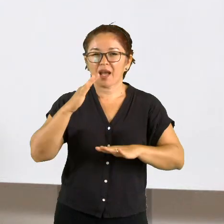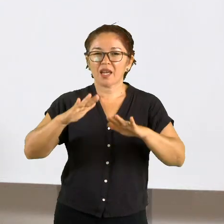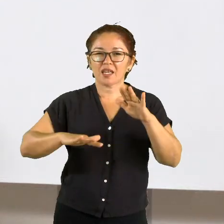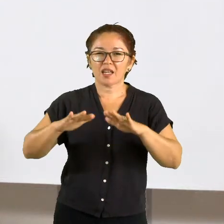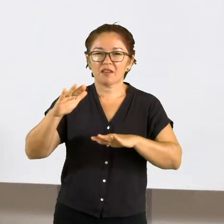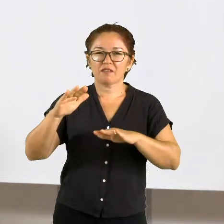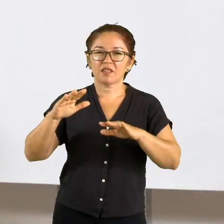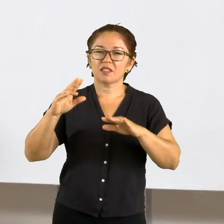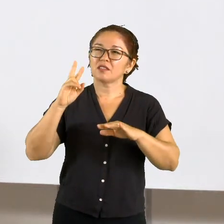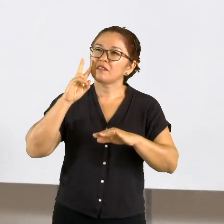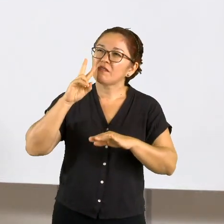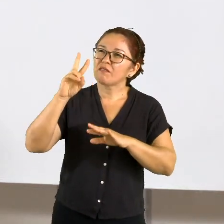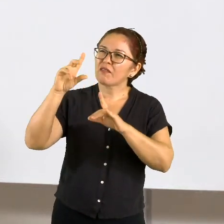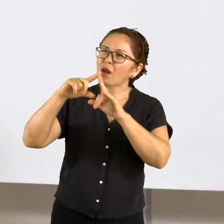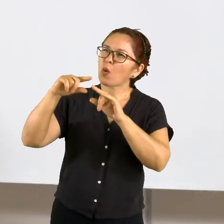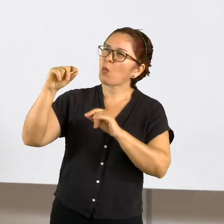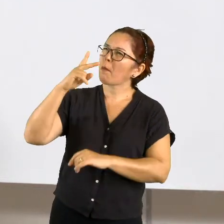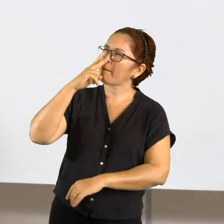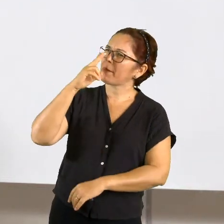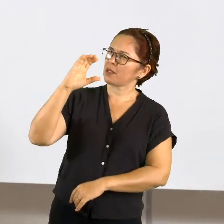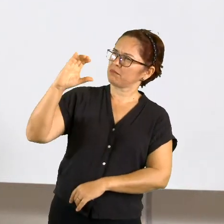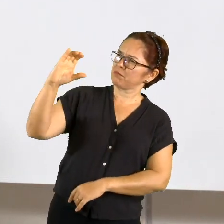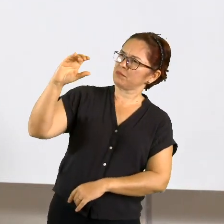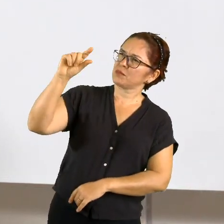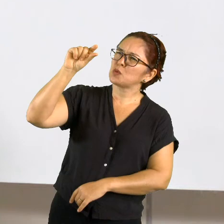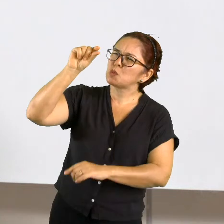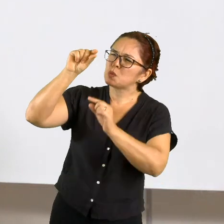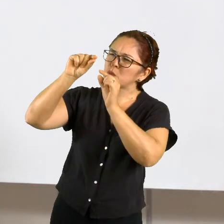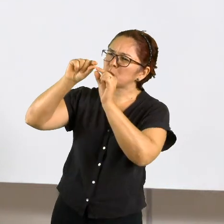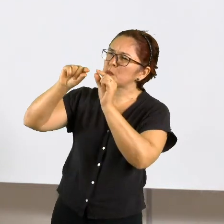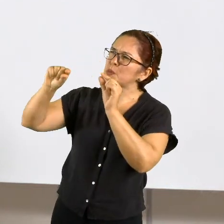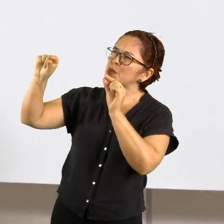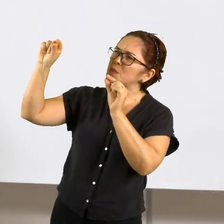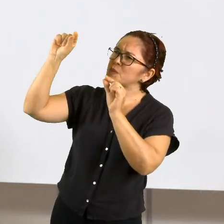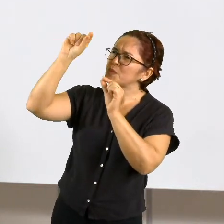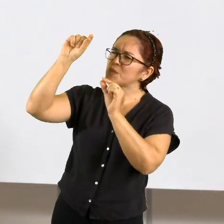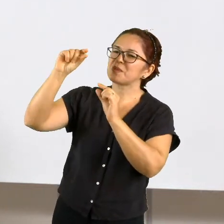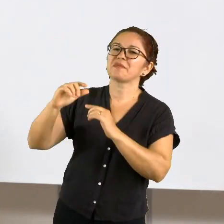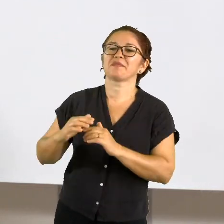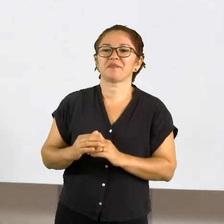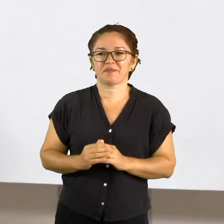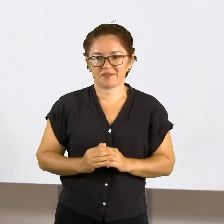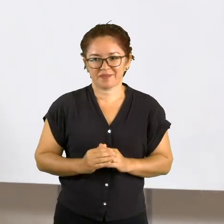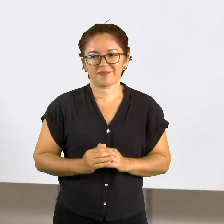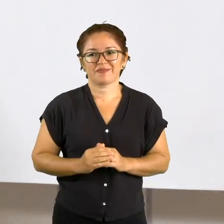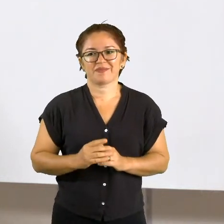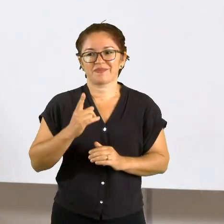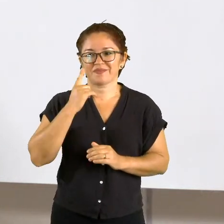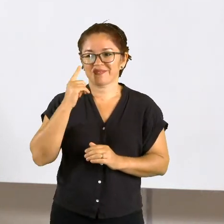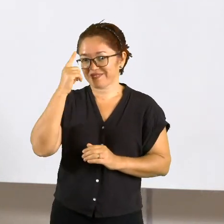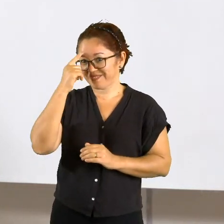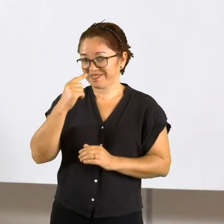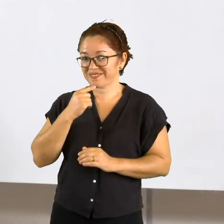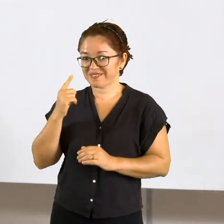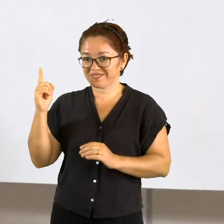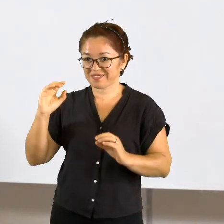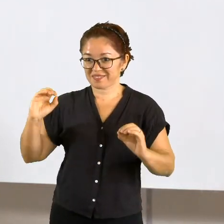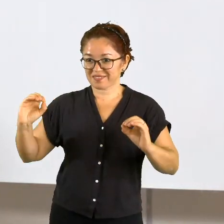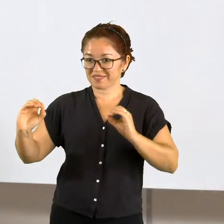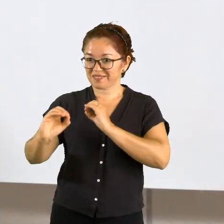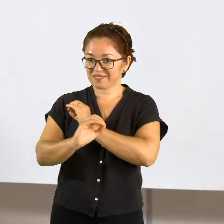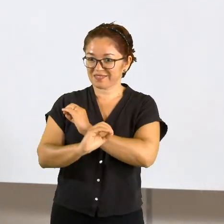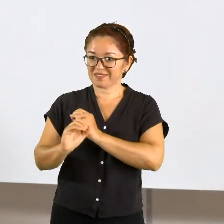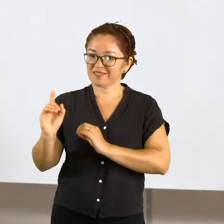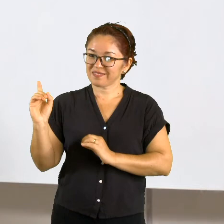E para recordar, para ficar mais fácil quando a gente for olhar a Lua, o C de crescente, porque a Lua, a iluminação da Lua, que